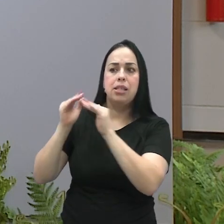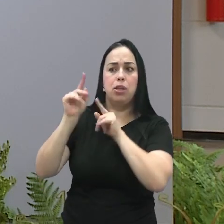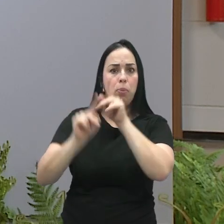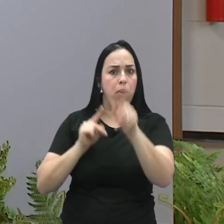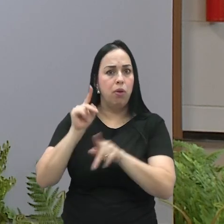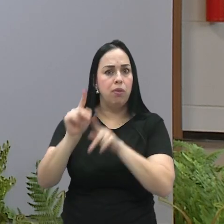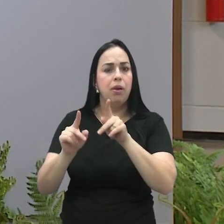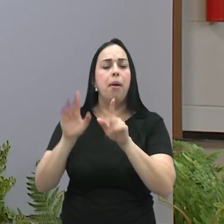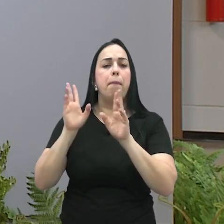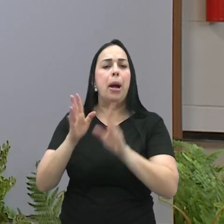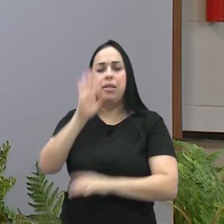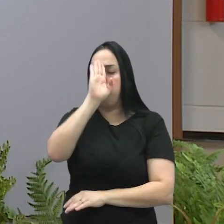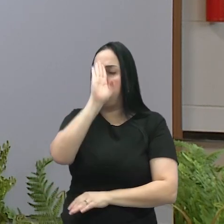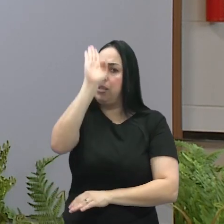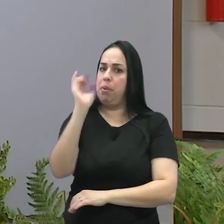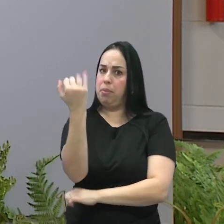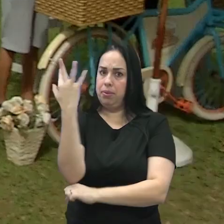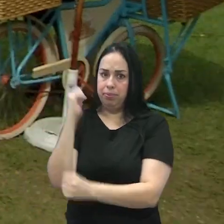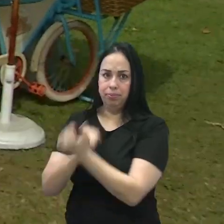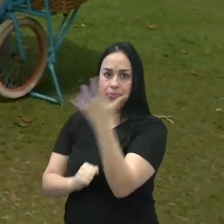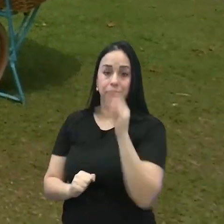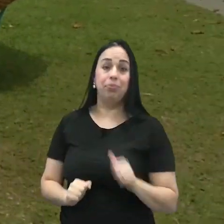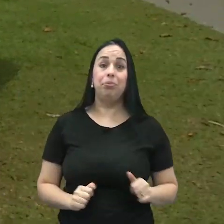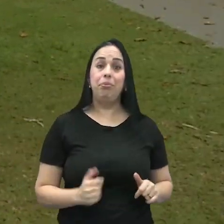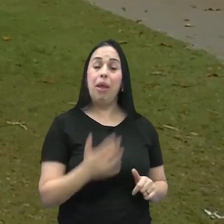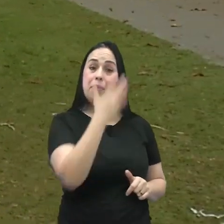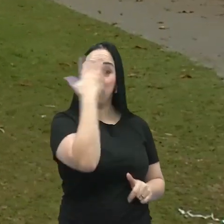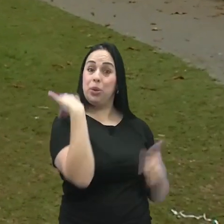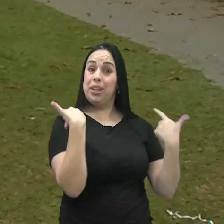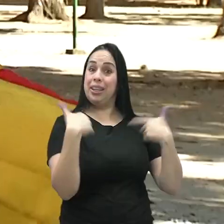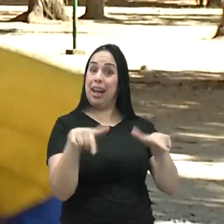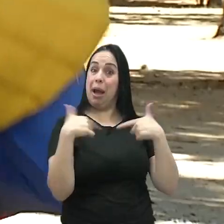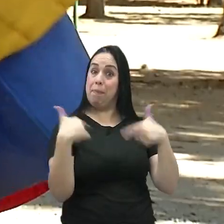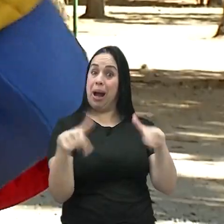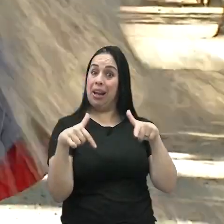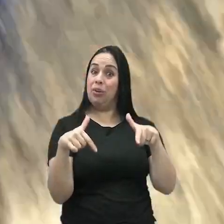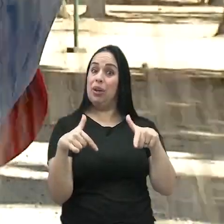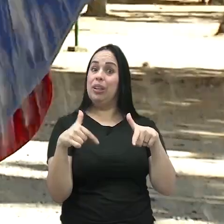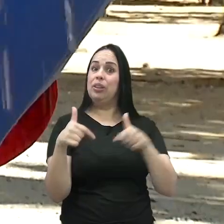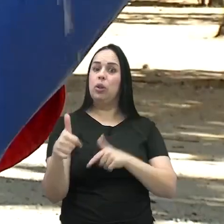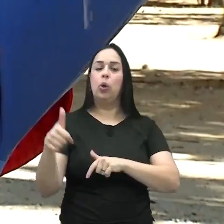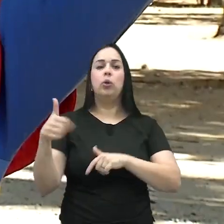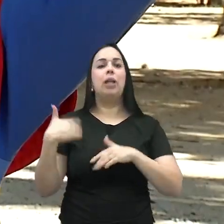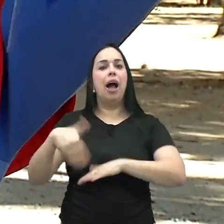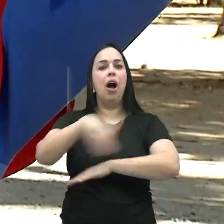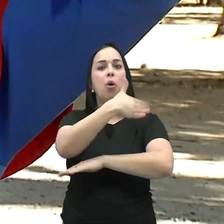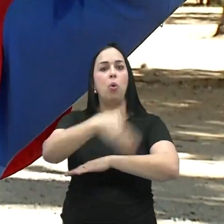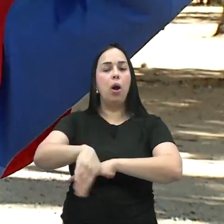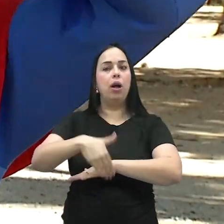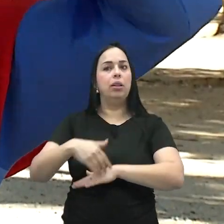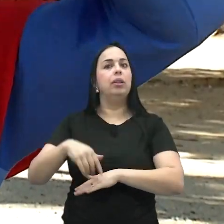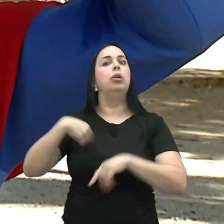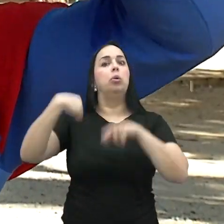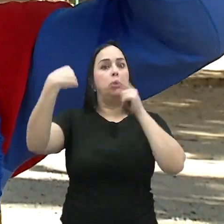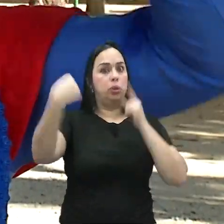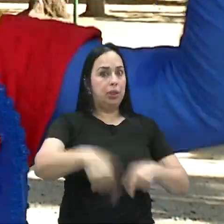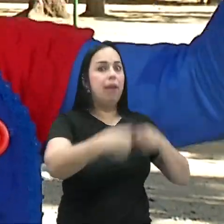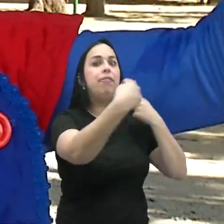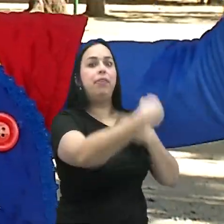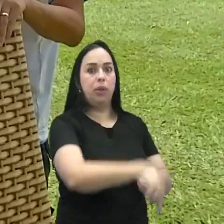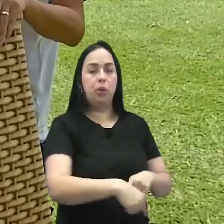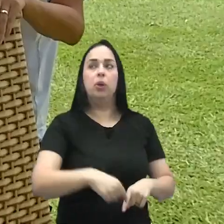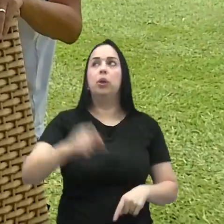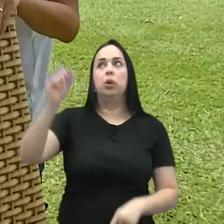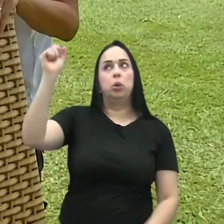com a urbanização, principalmente isso daí. Para quem atua ao ar livre, o desafio é tentar driblar os impactos do